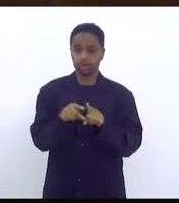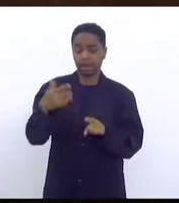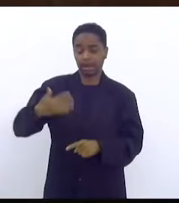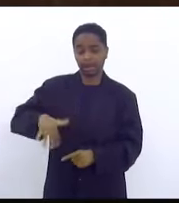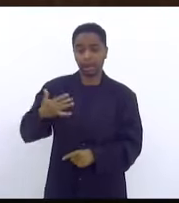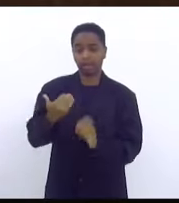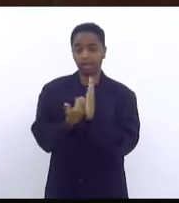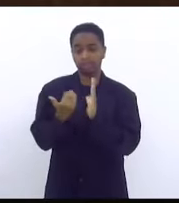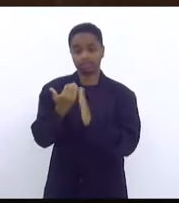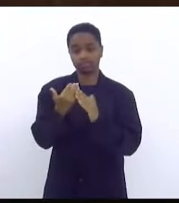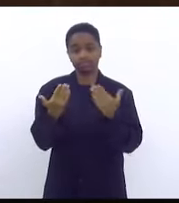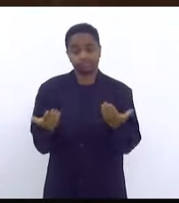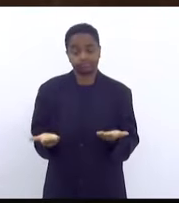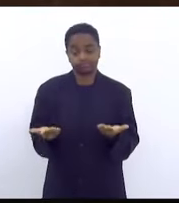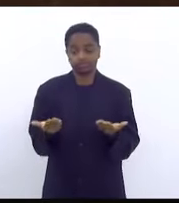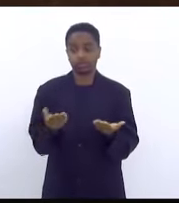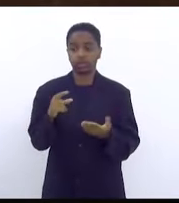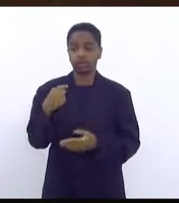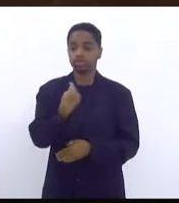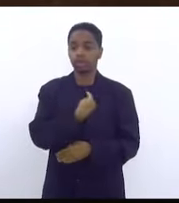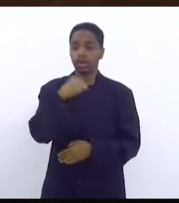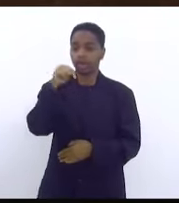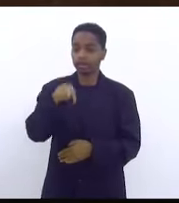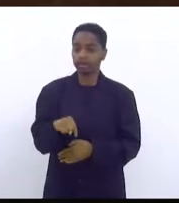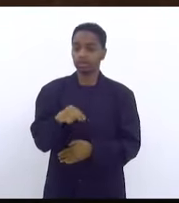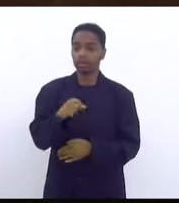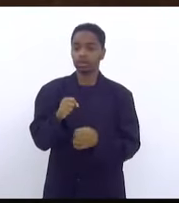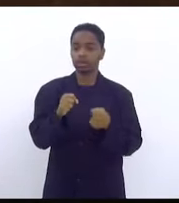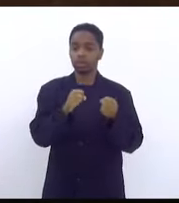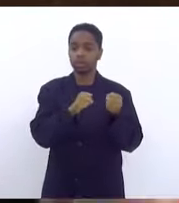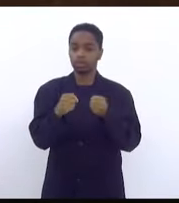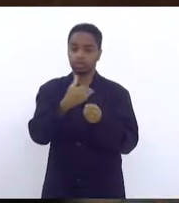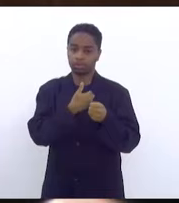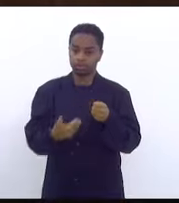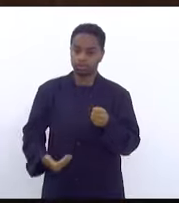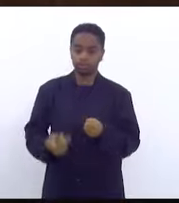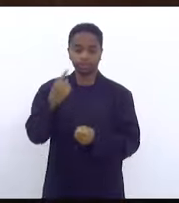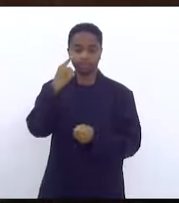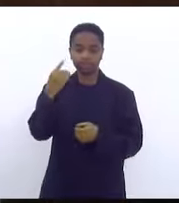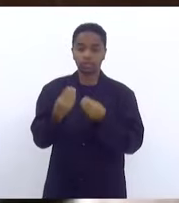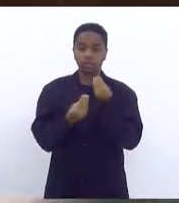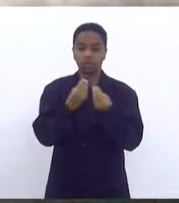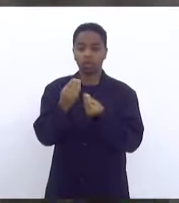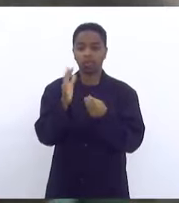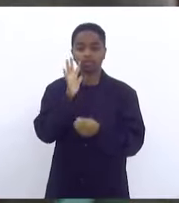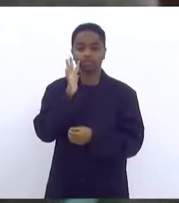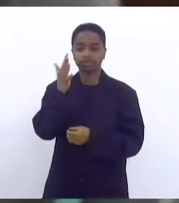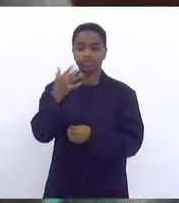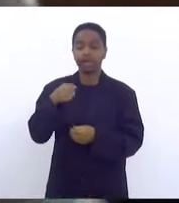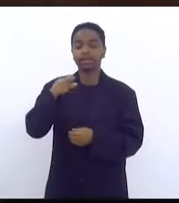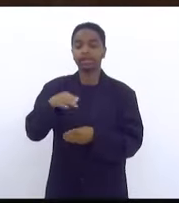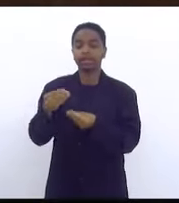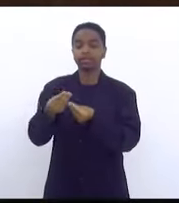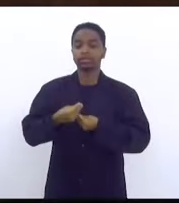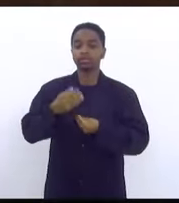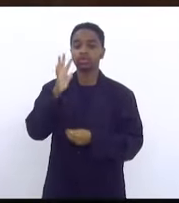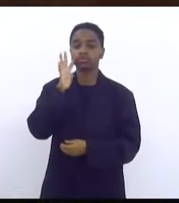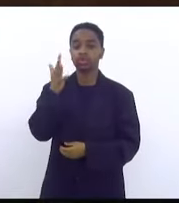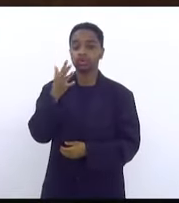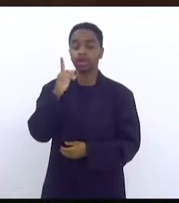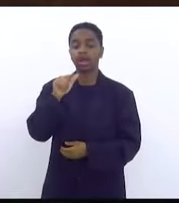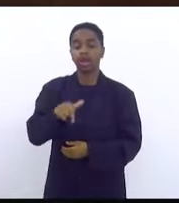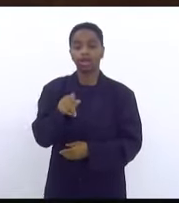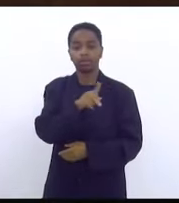encareceu. E aí, nós aqui do Poder Público, pensando soluções viáveis, quem nos traz essas soluções são